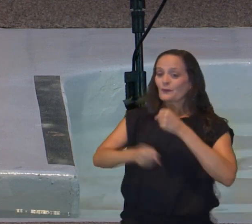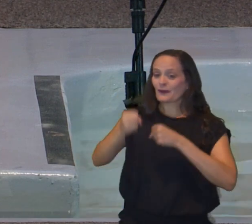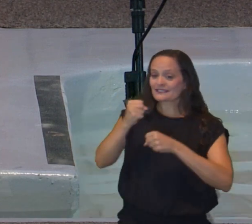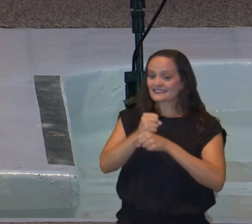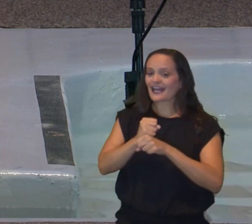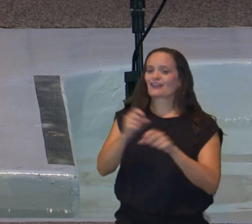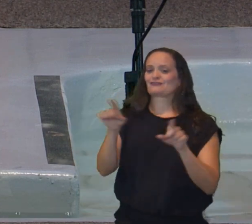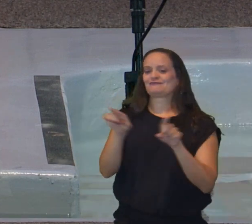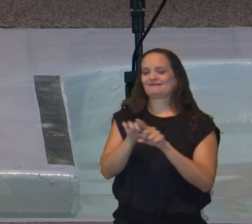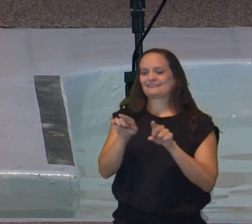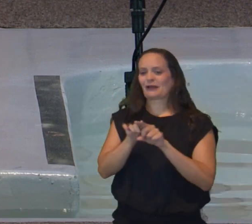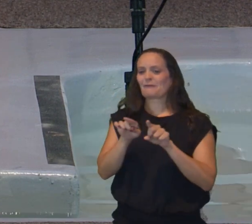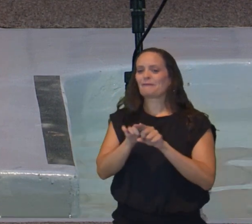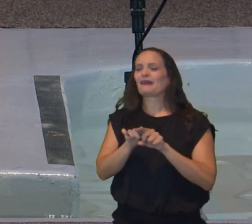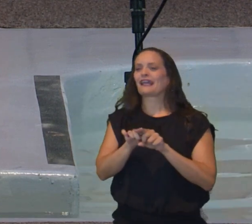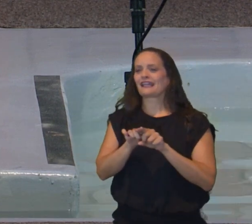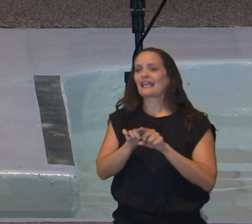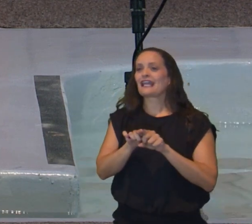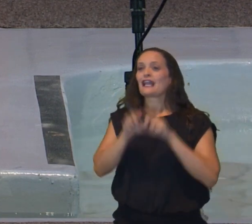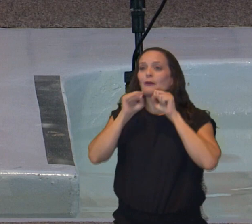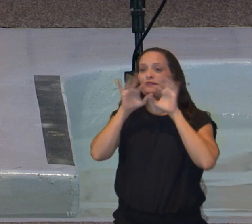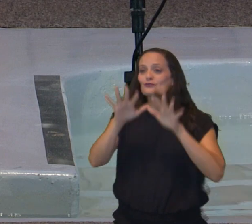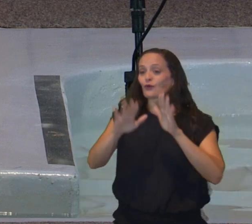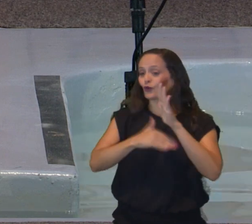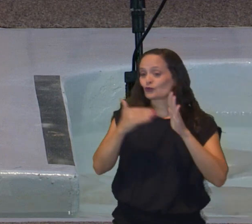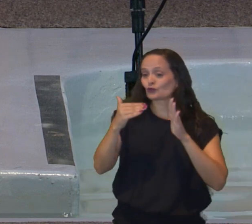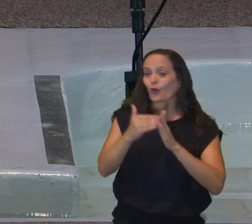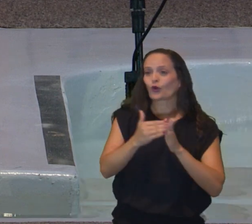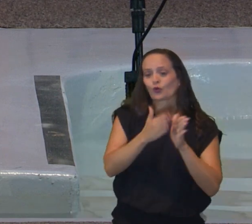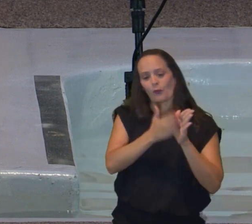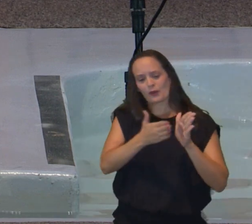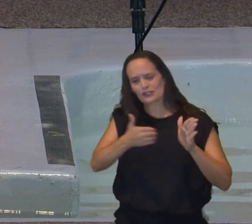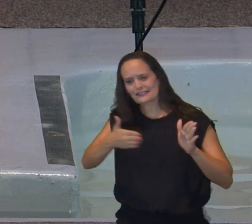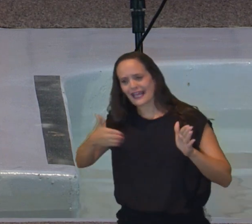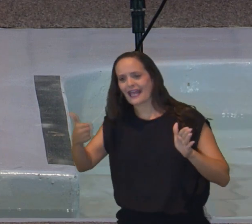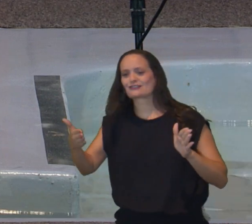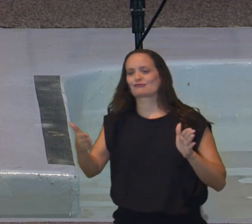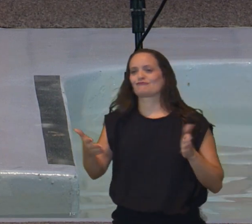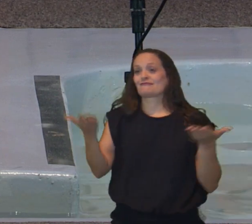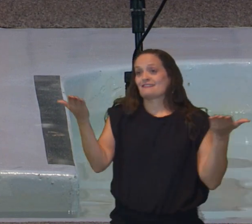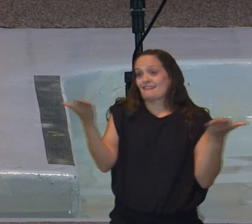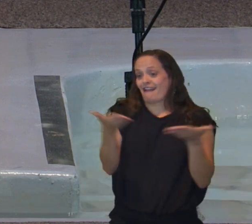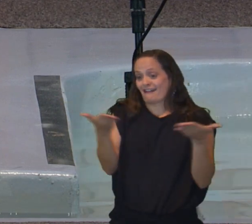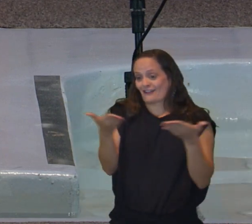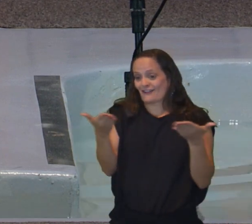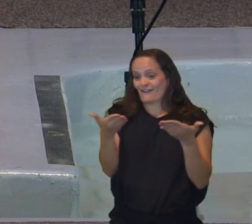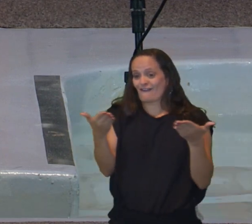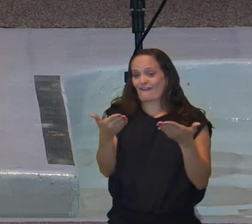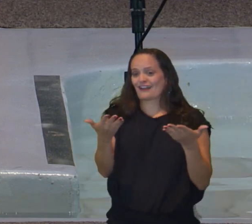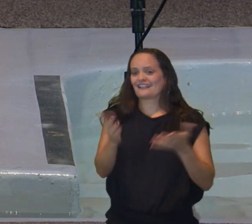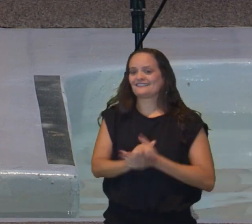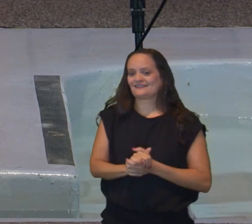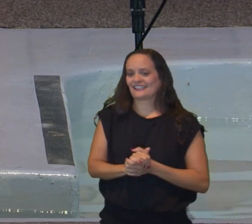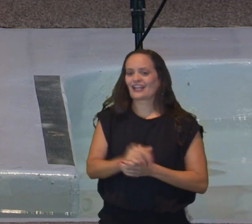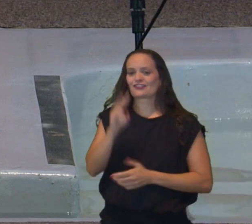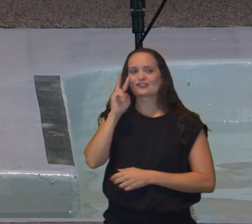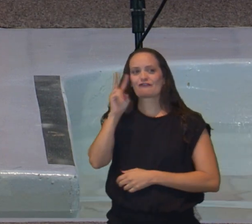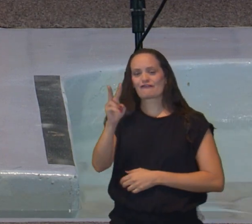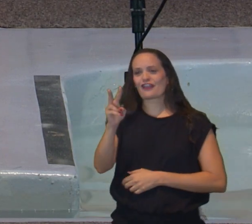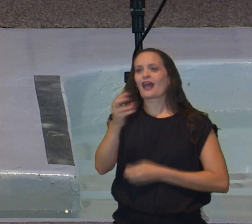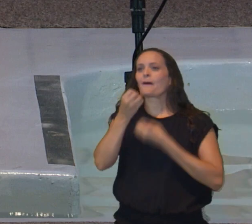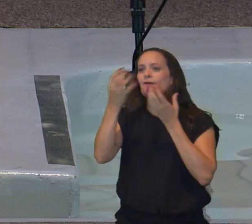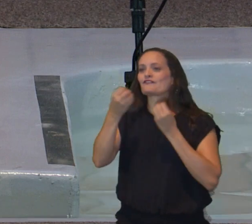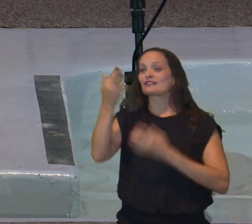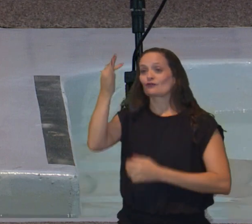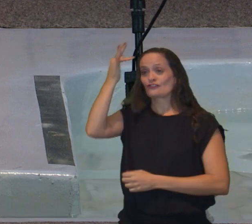também esta vida de todo o processo do Crescer e que agora dá e traz a sua profissão de fé,